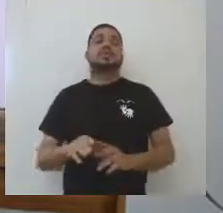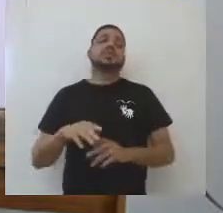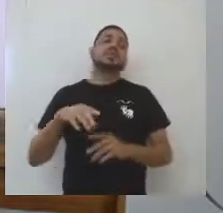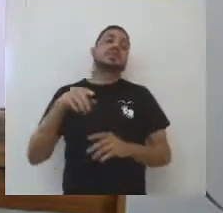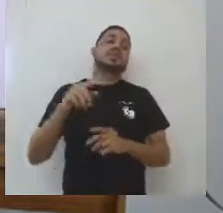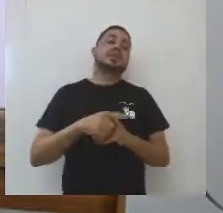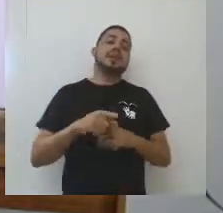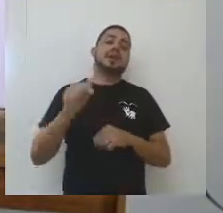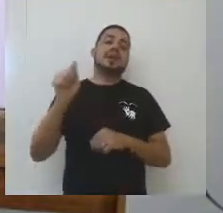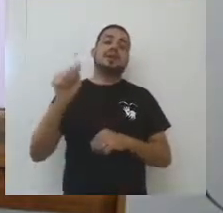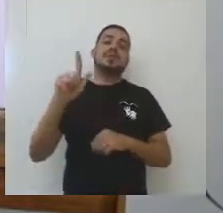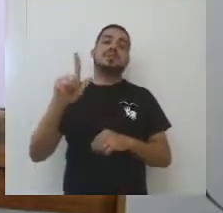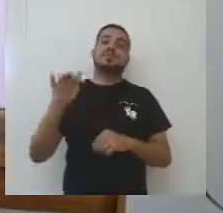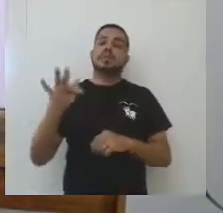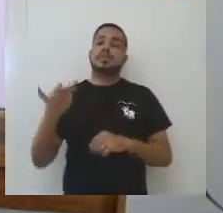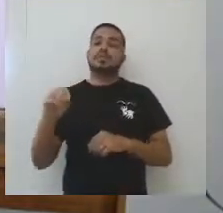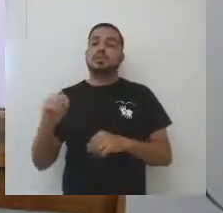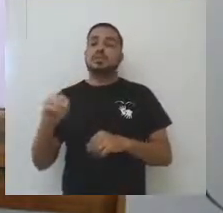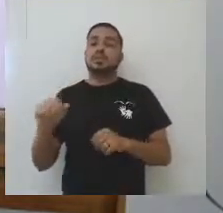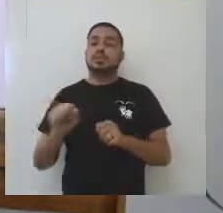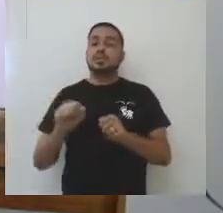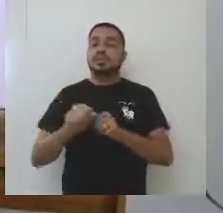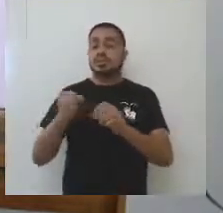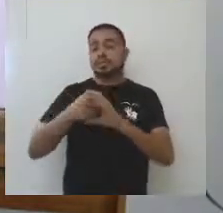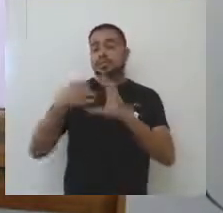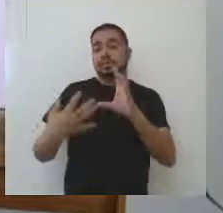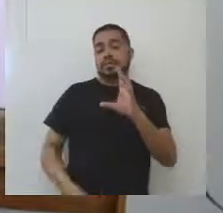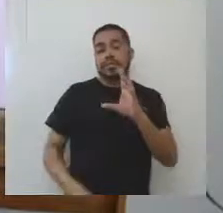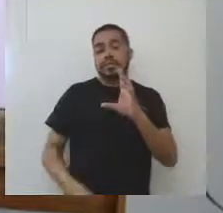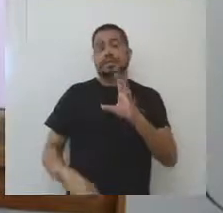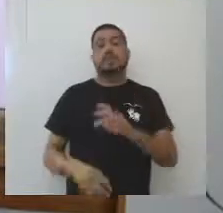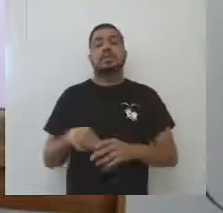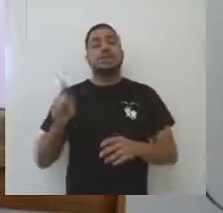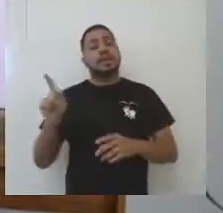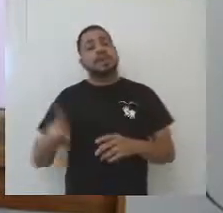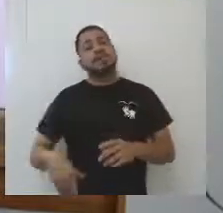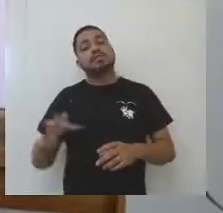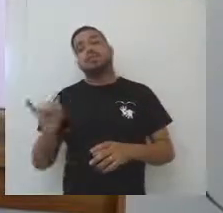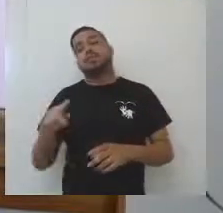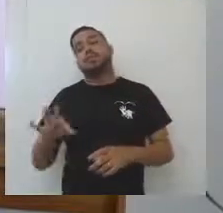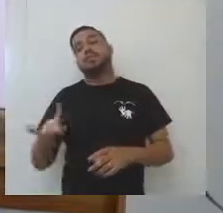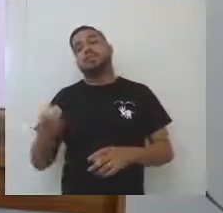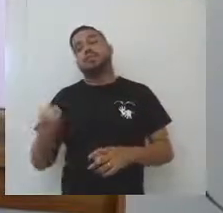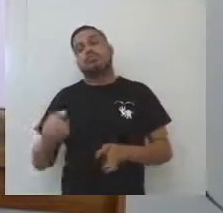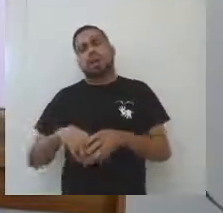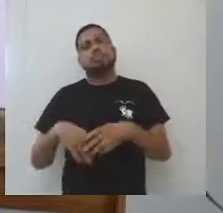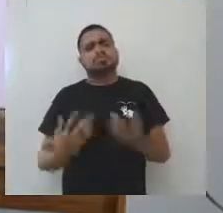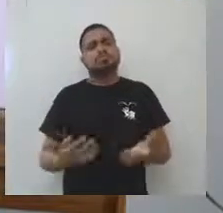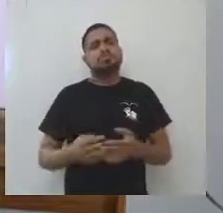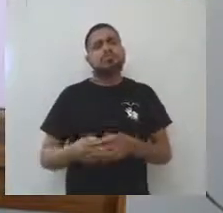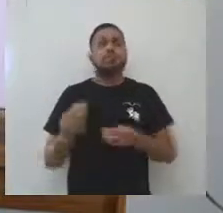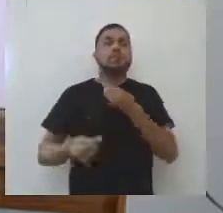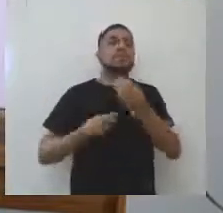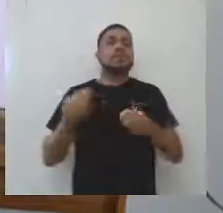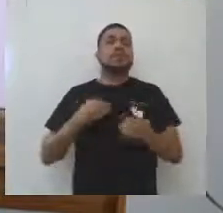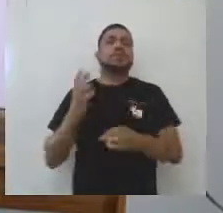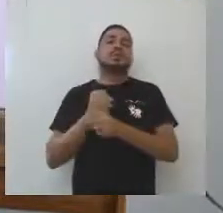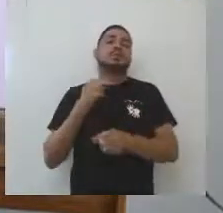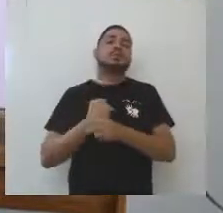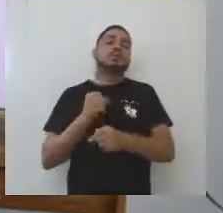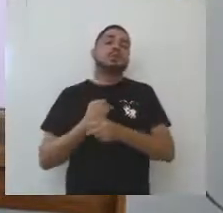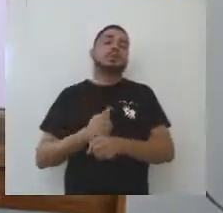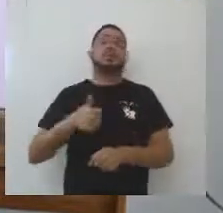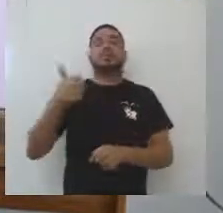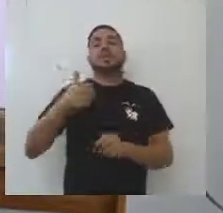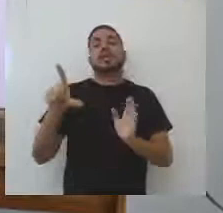a genética que forma a característica é o fenótipo. Aí tu pode dizer assim, tá, Andrei? E como é que eu vou calcular isso na